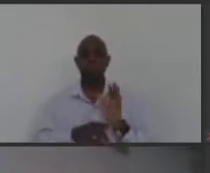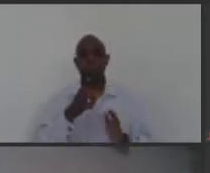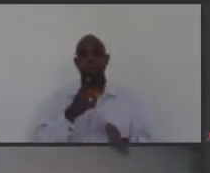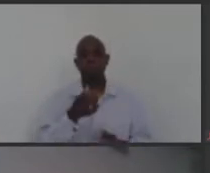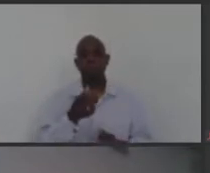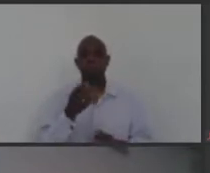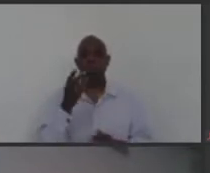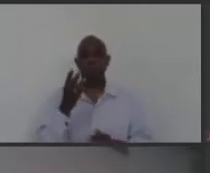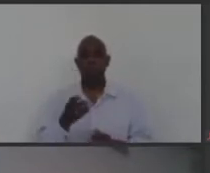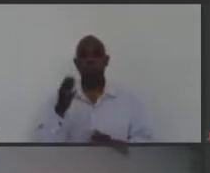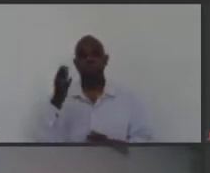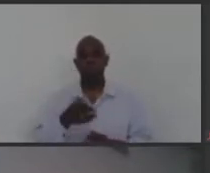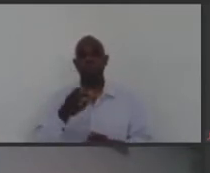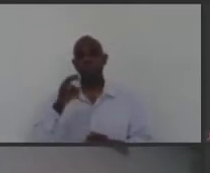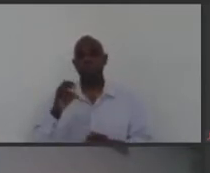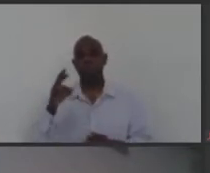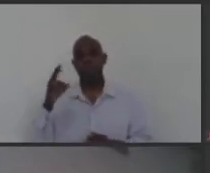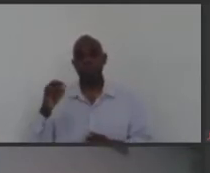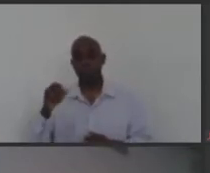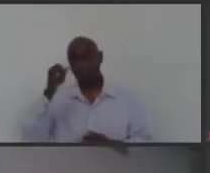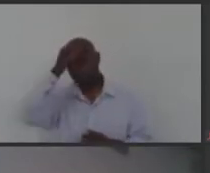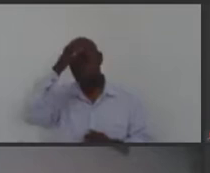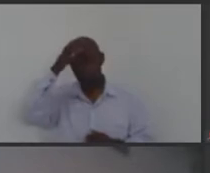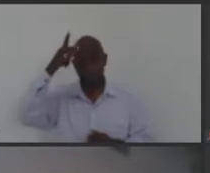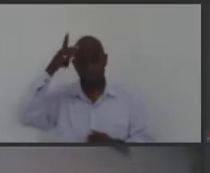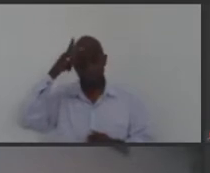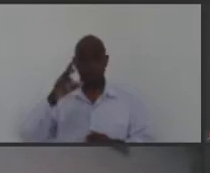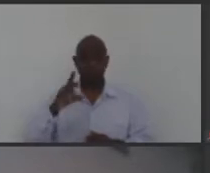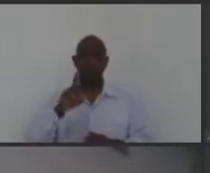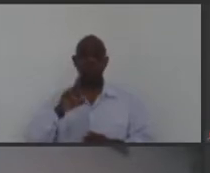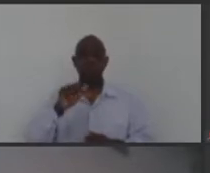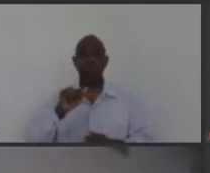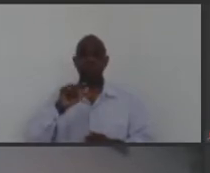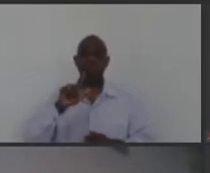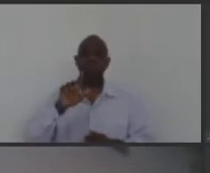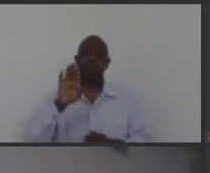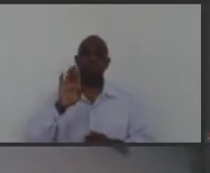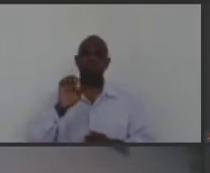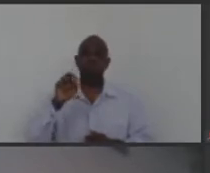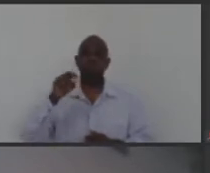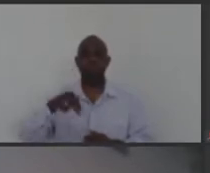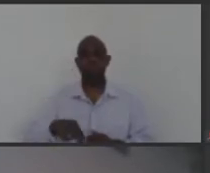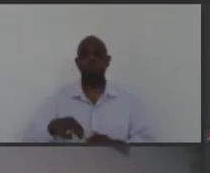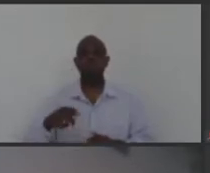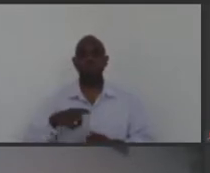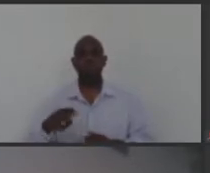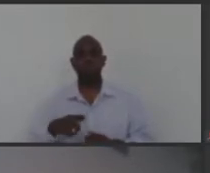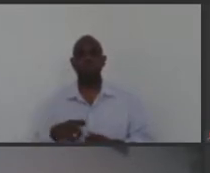163/2020, autoria do excelentíssimo senhor prefeito municipal, Luiz Alfredo Castro Rusa Dalben. Mensagem